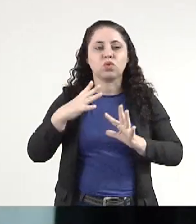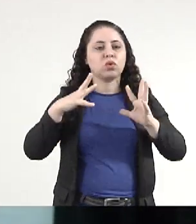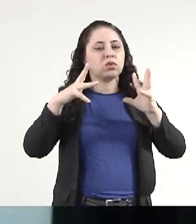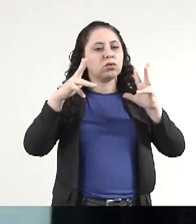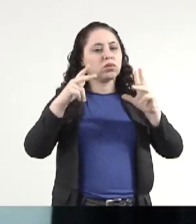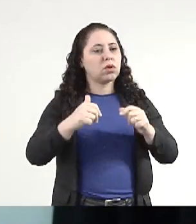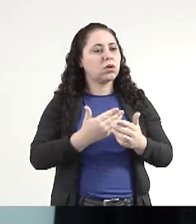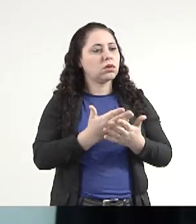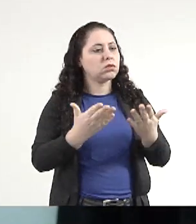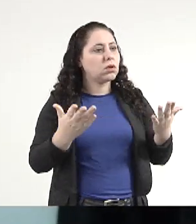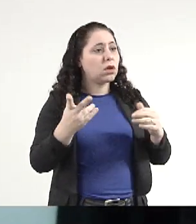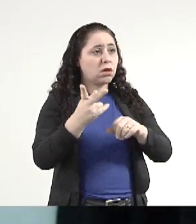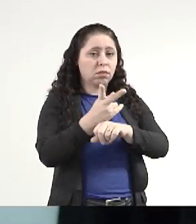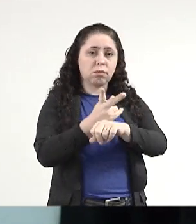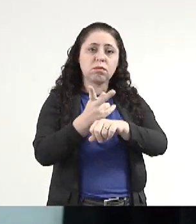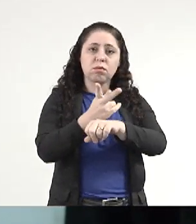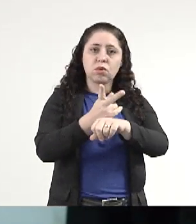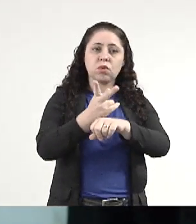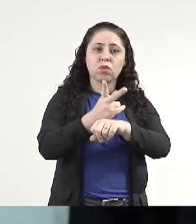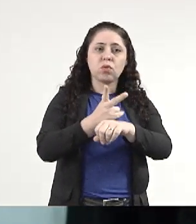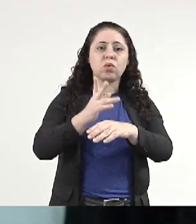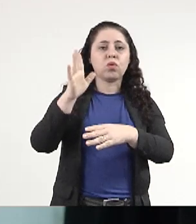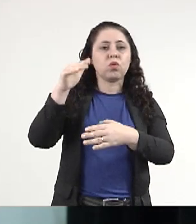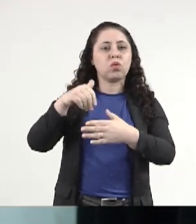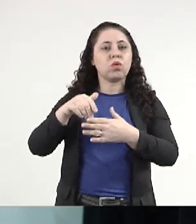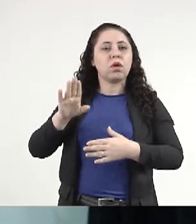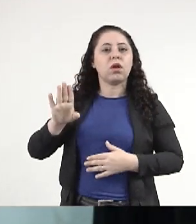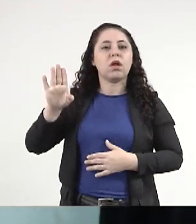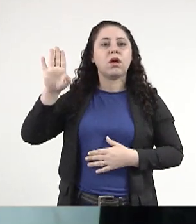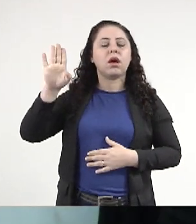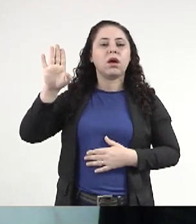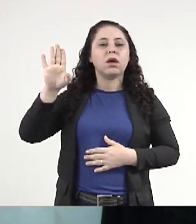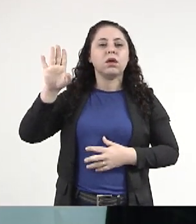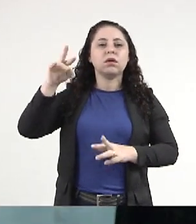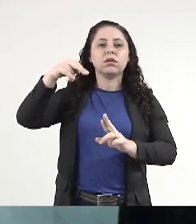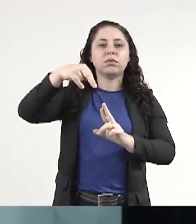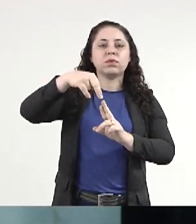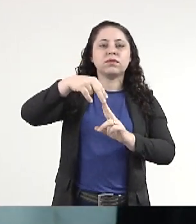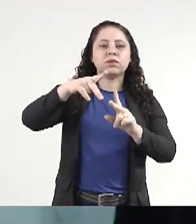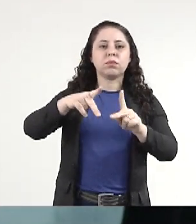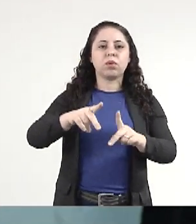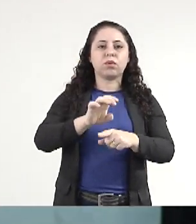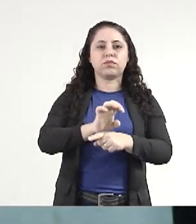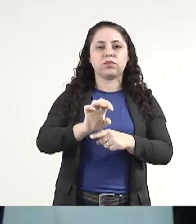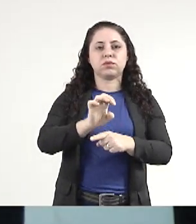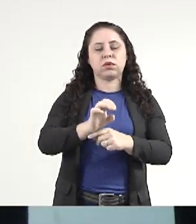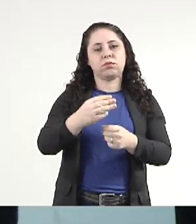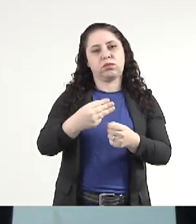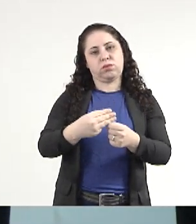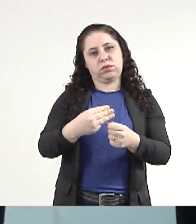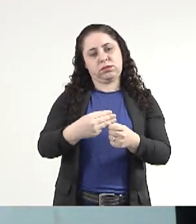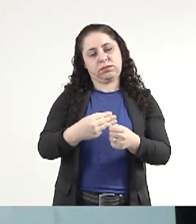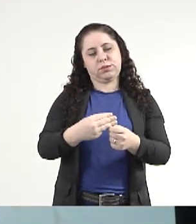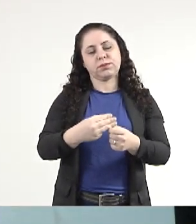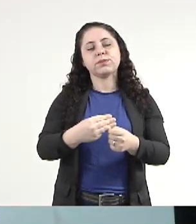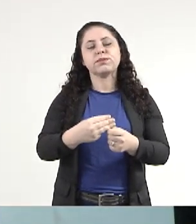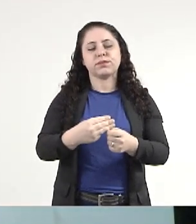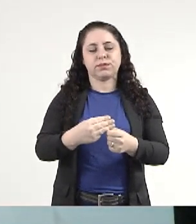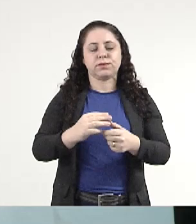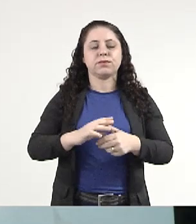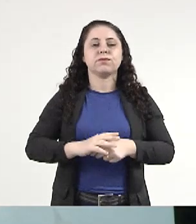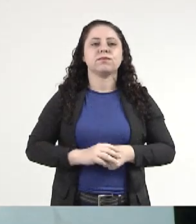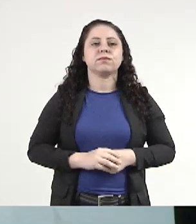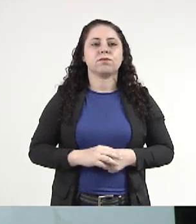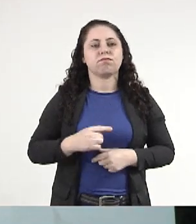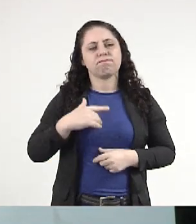aqueles que buscam a eleição para representar o povo do seu estado, do seu município.